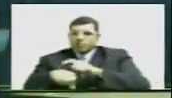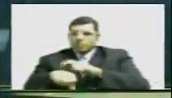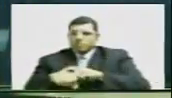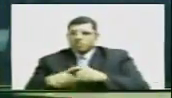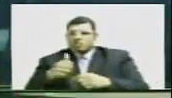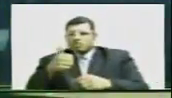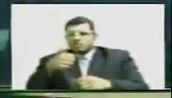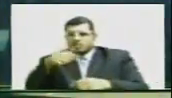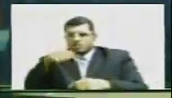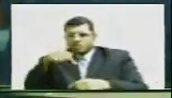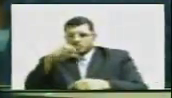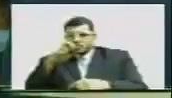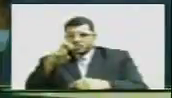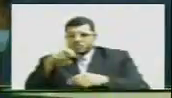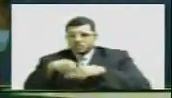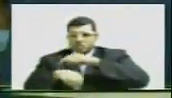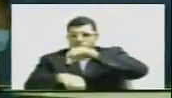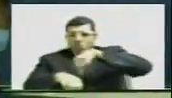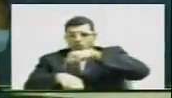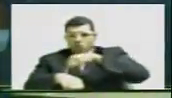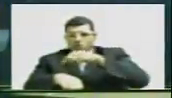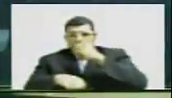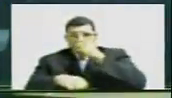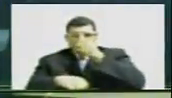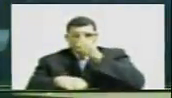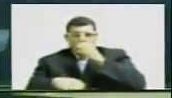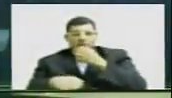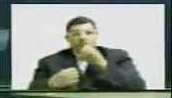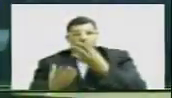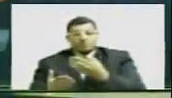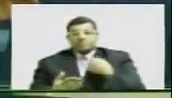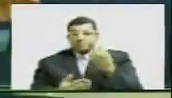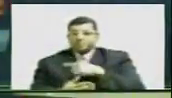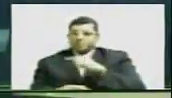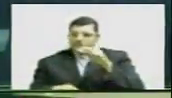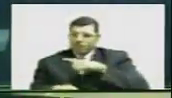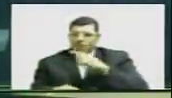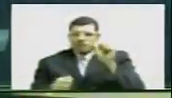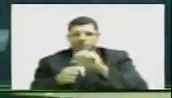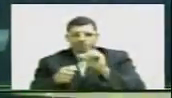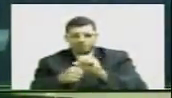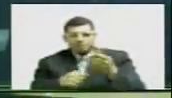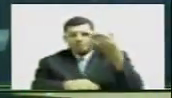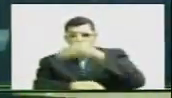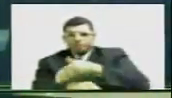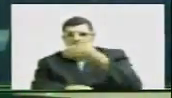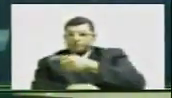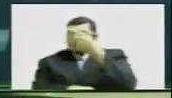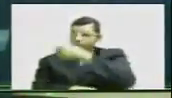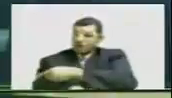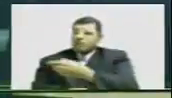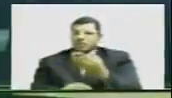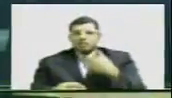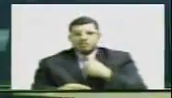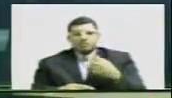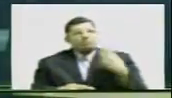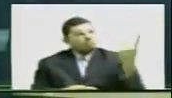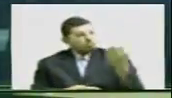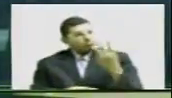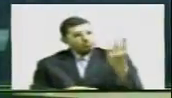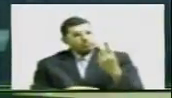demora 175 horas. Nós estivemos fazendo uma visita lá, deputado Marco